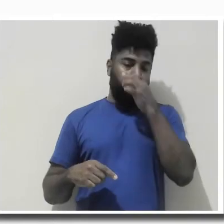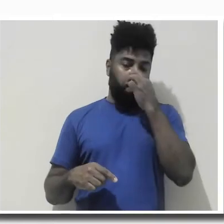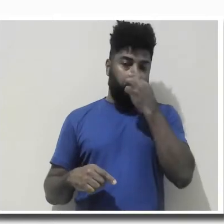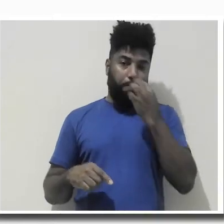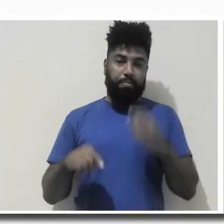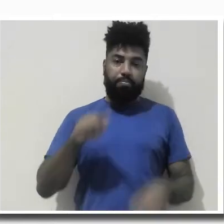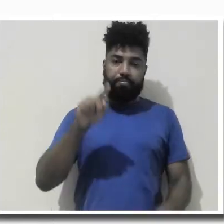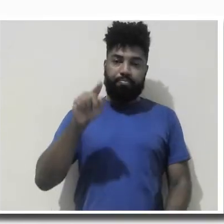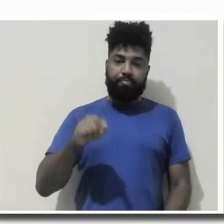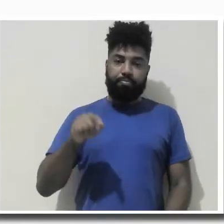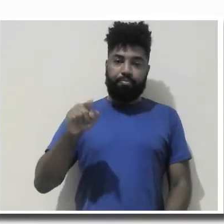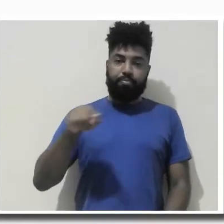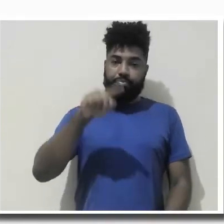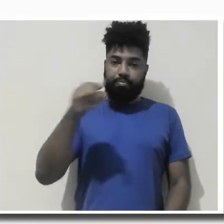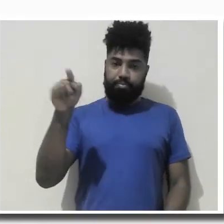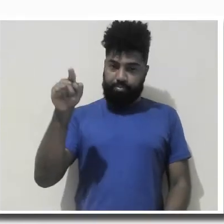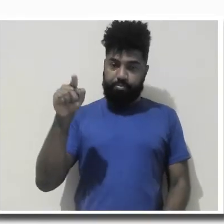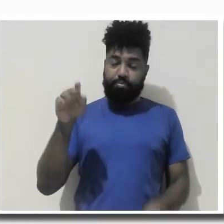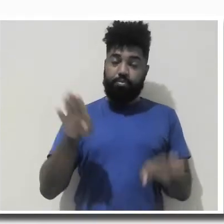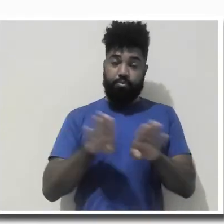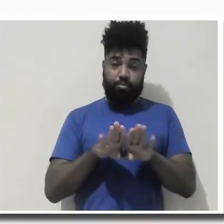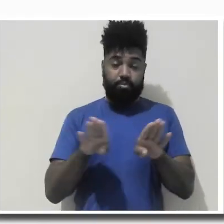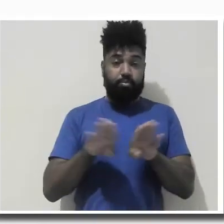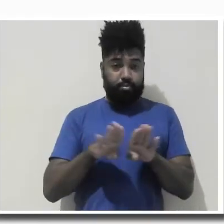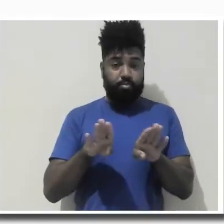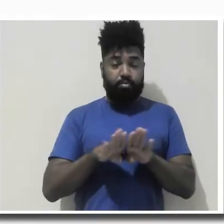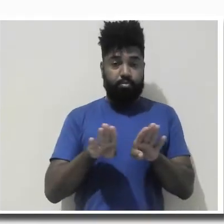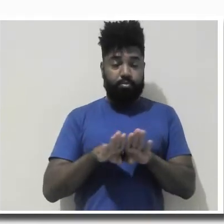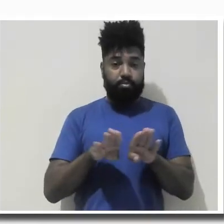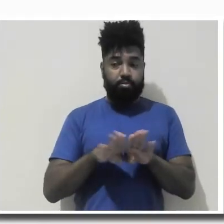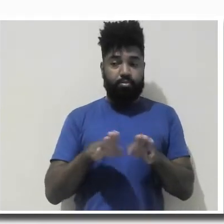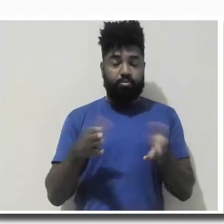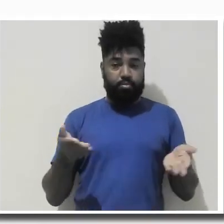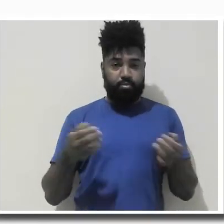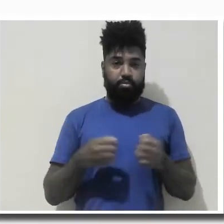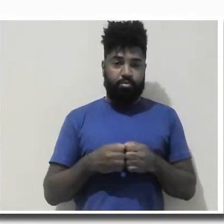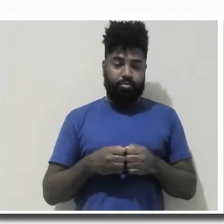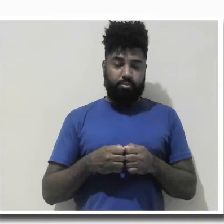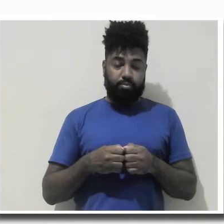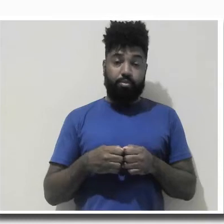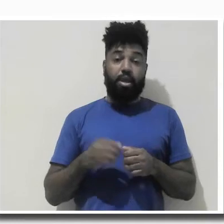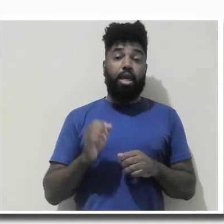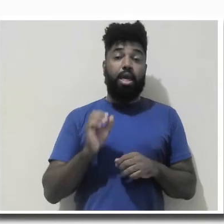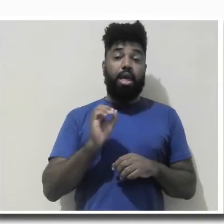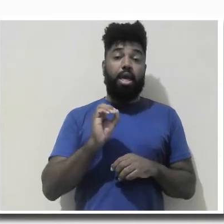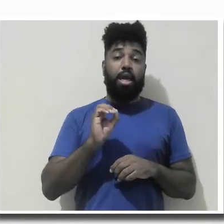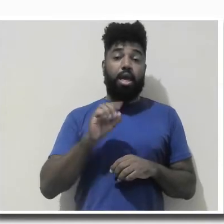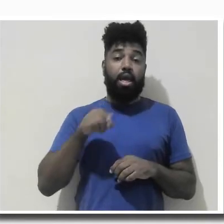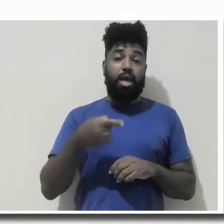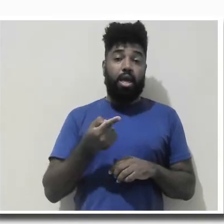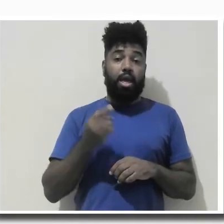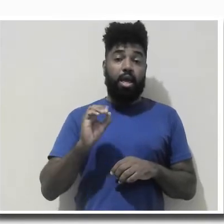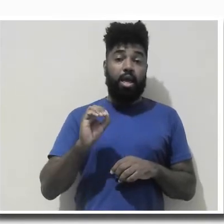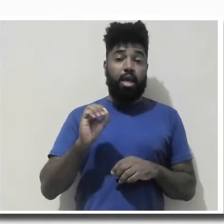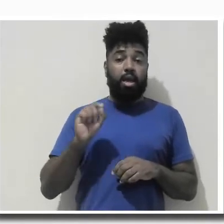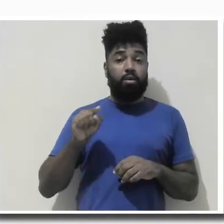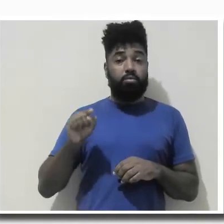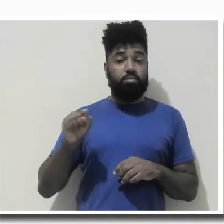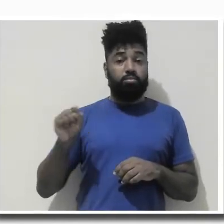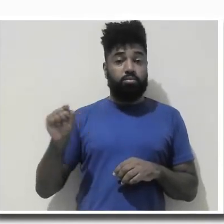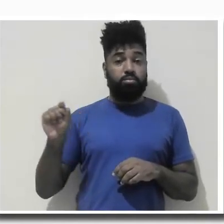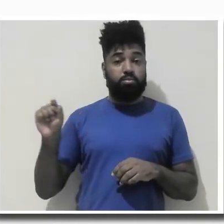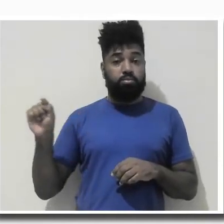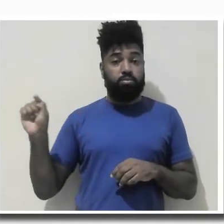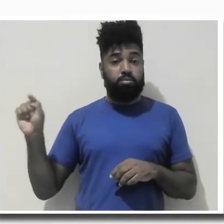E o π também. Ambos são dízimas não periódicas. O que seria isso?